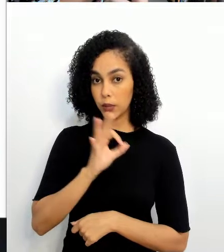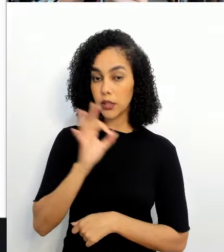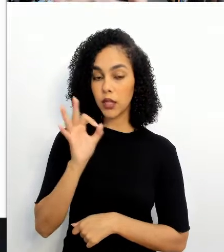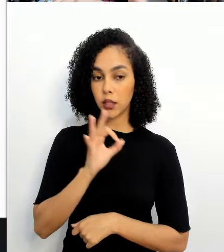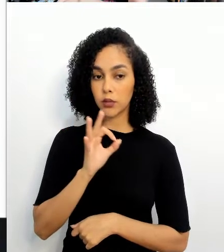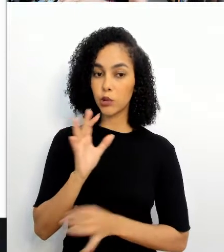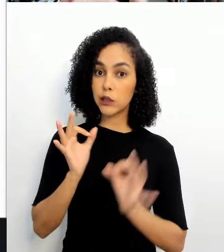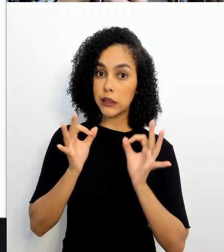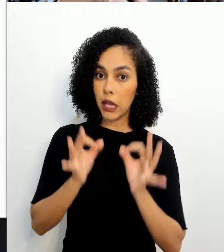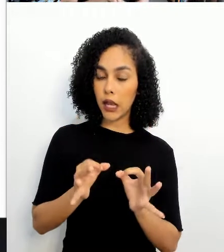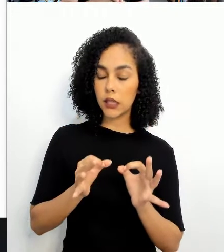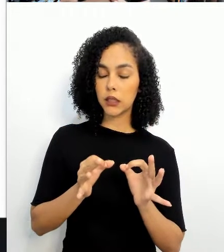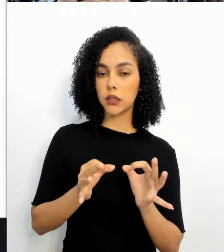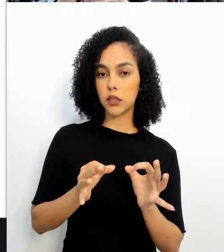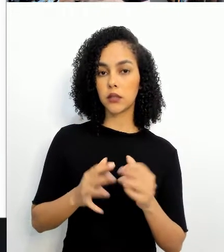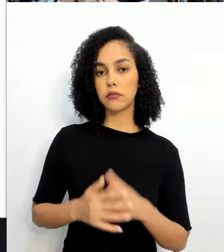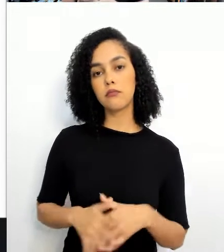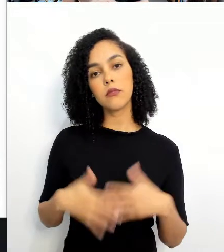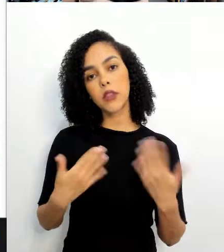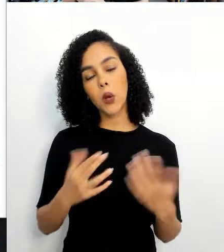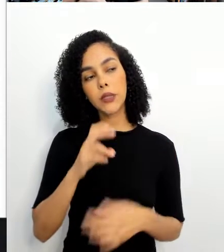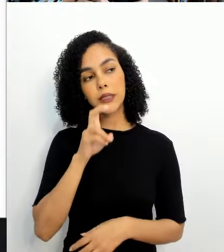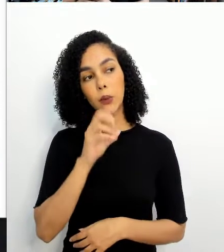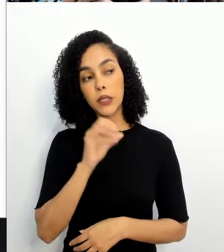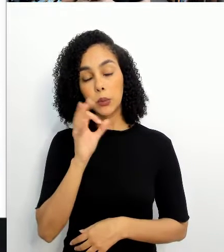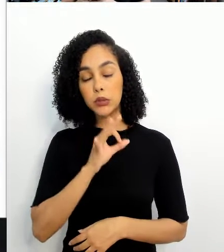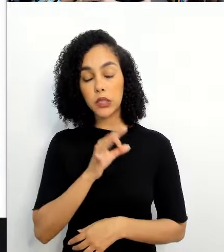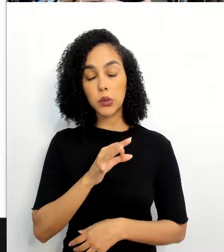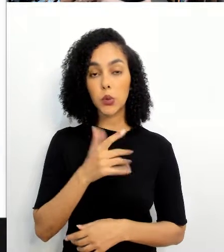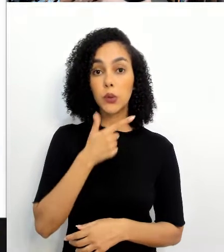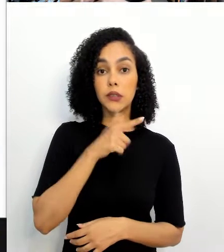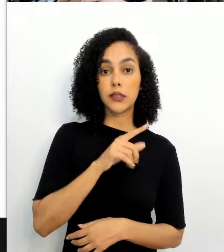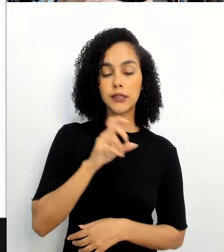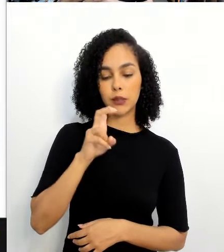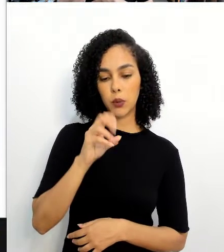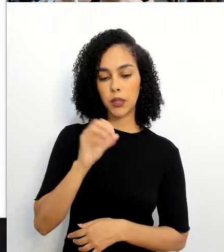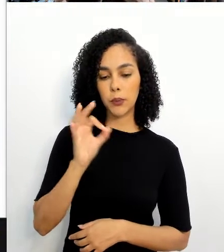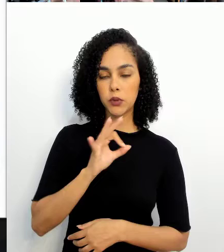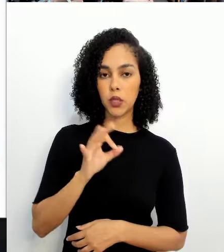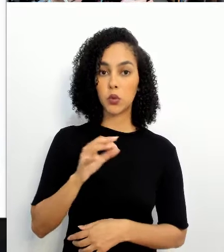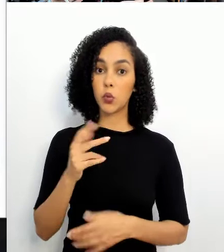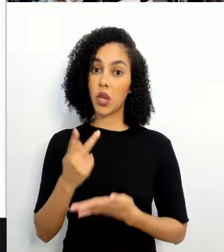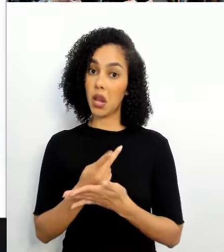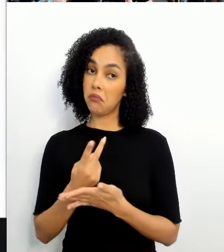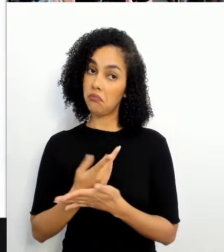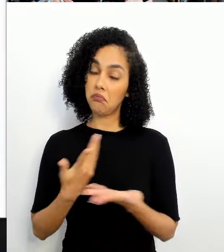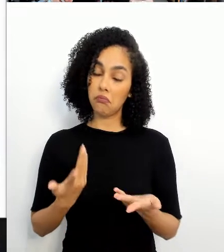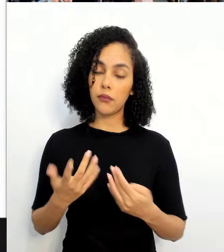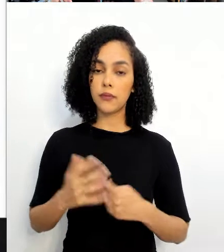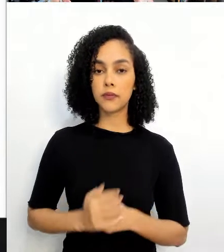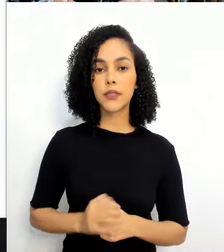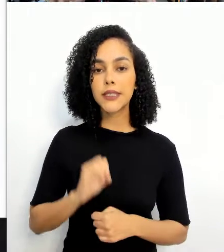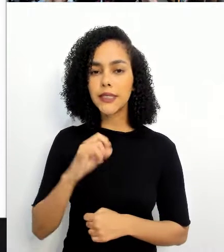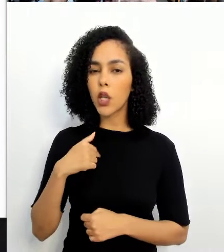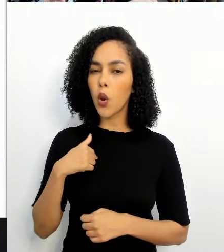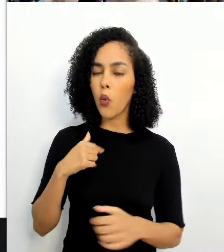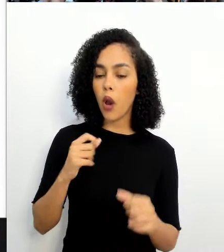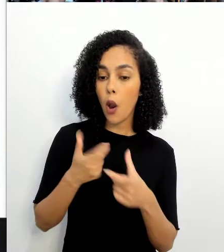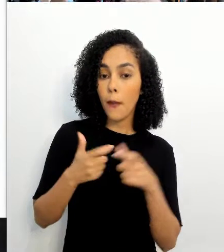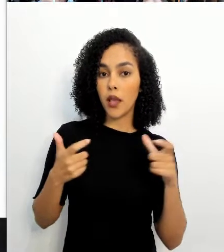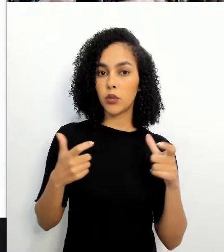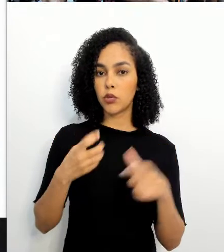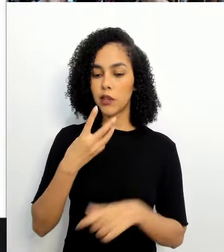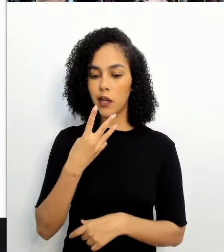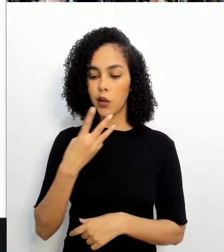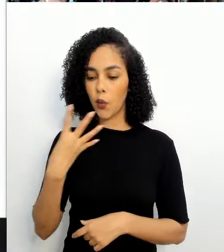do competidor acertar o alvo e, consequentemente, 50% de errar. Se eu aumento a quantidade de dardos de 3 para